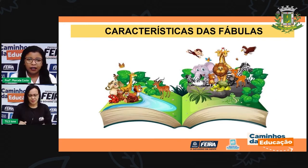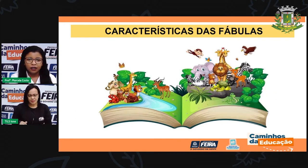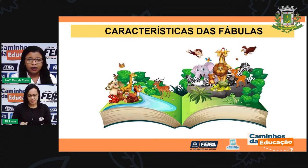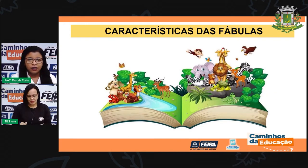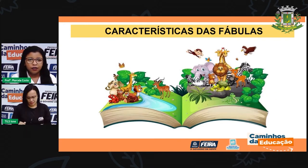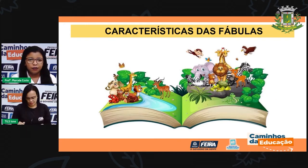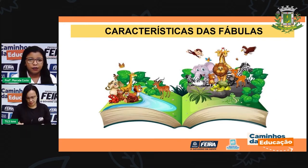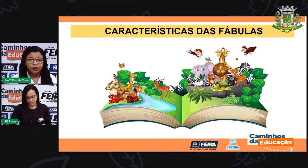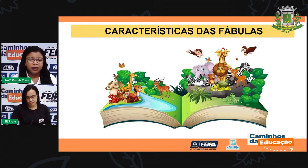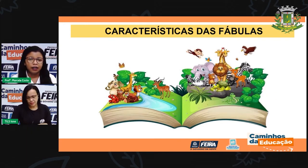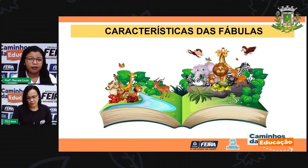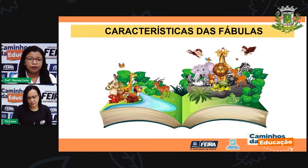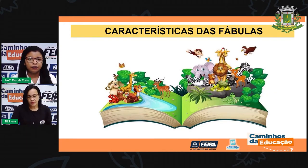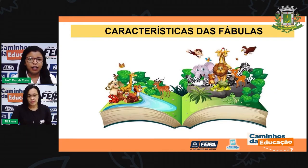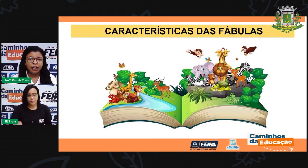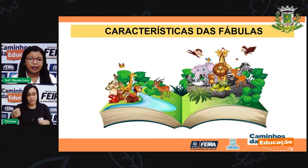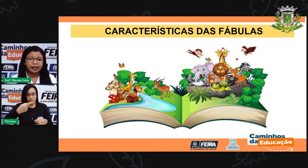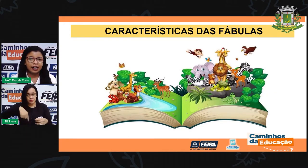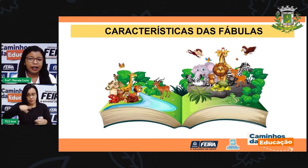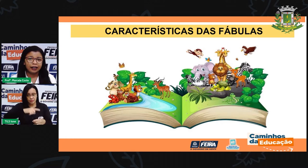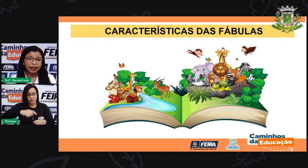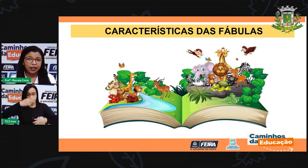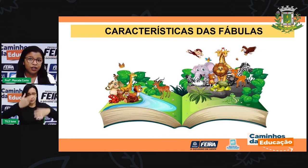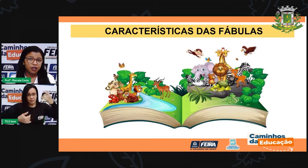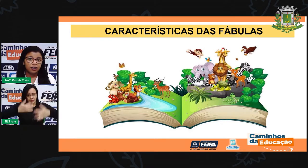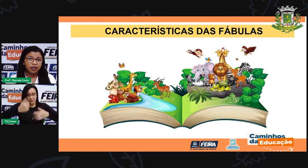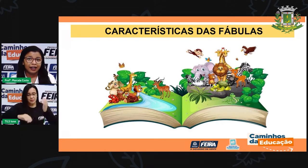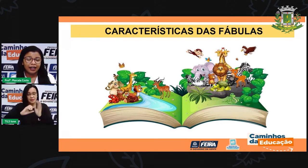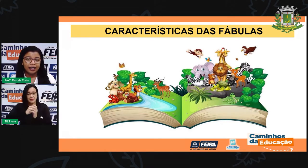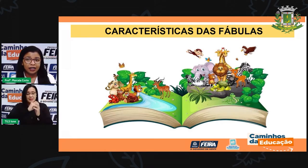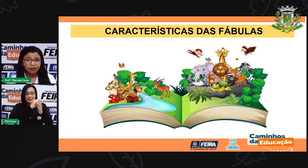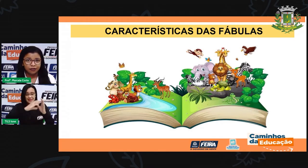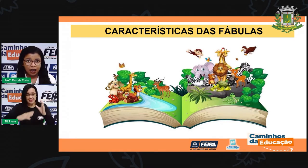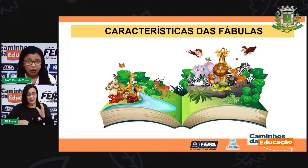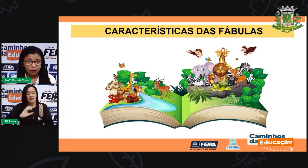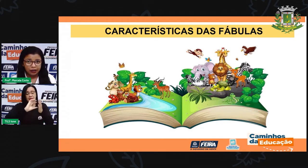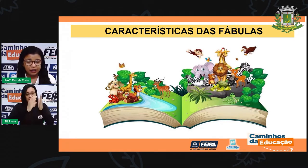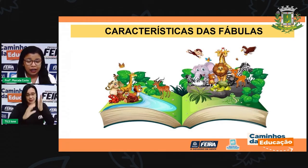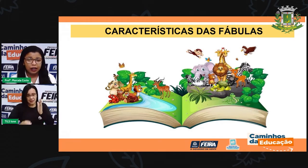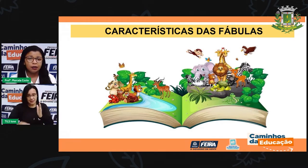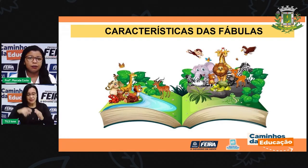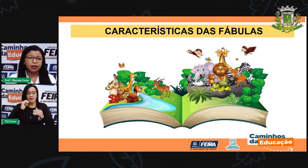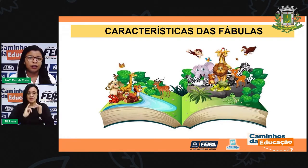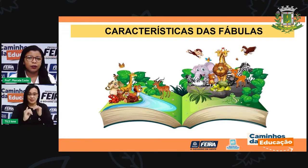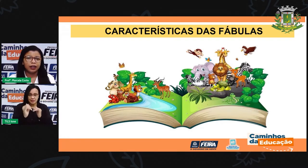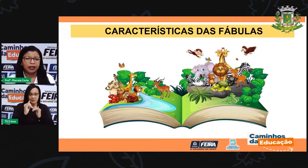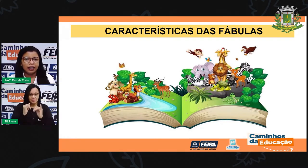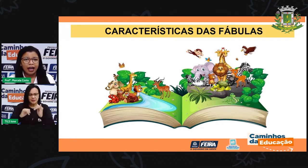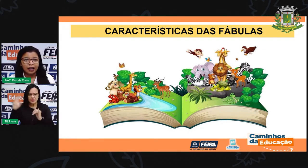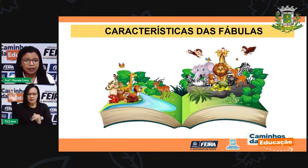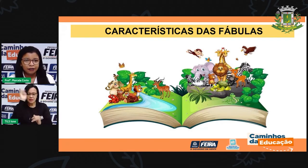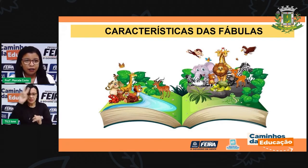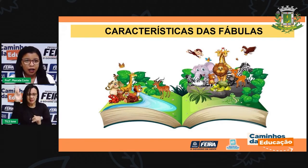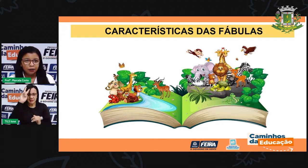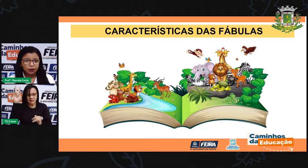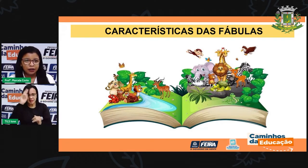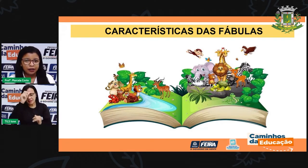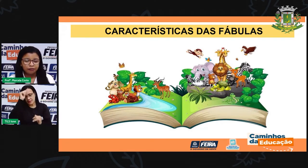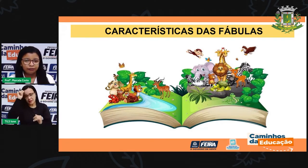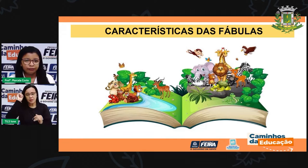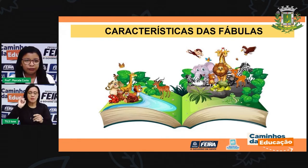Nós vamos falar das características das fábulas. Lembrando que as